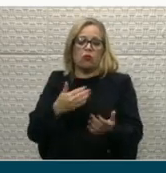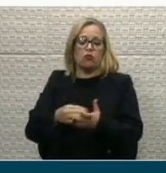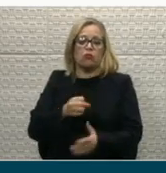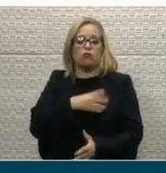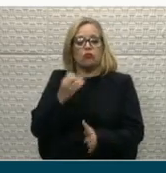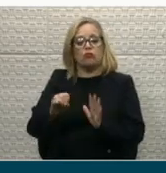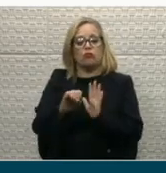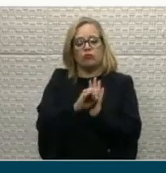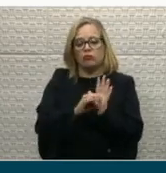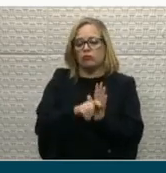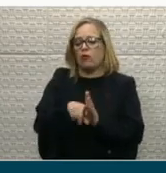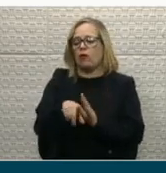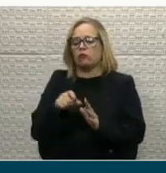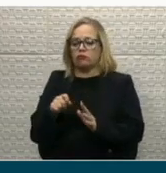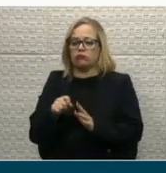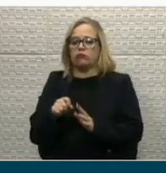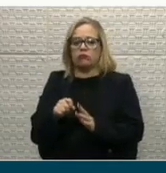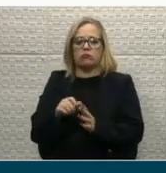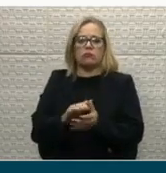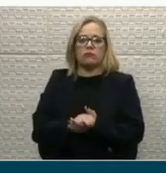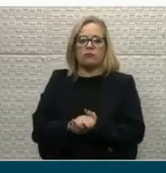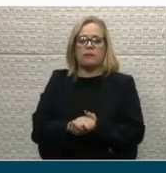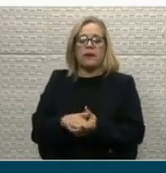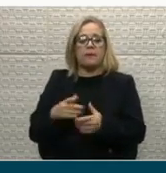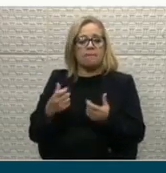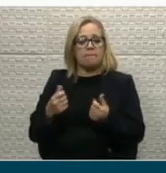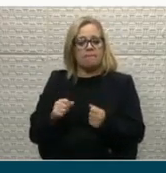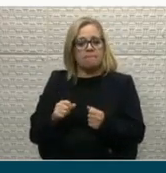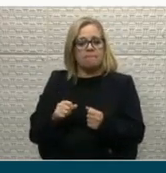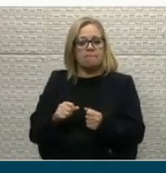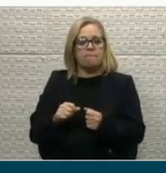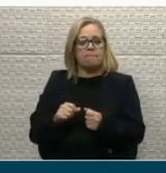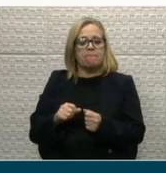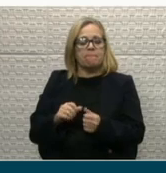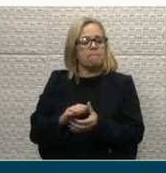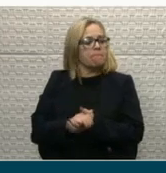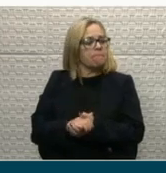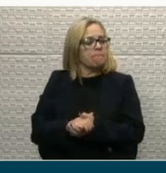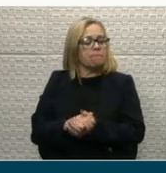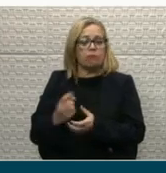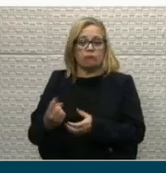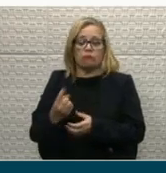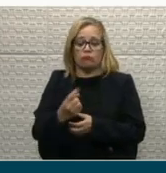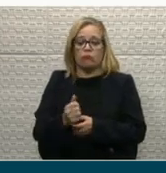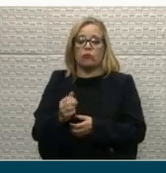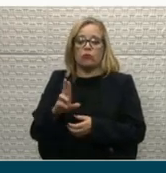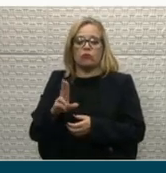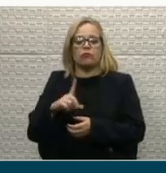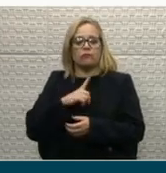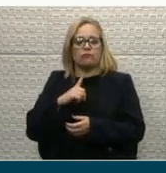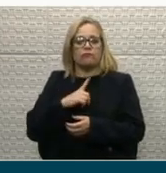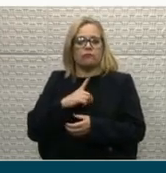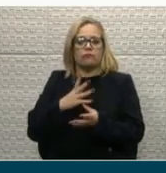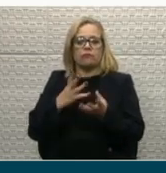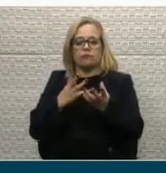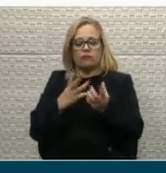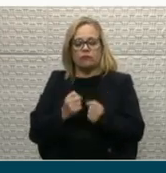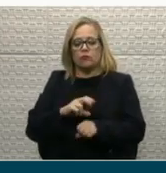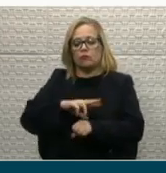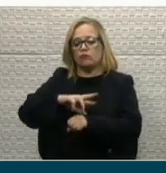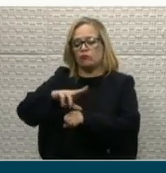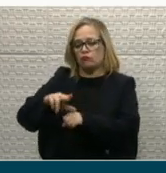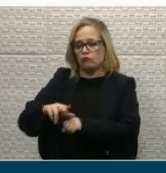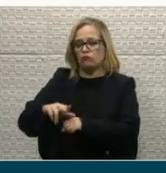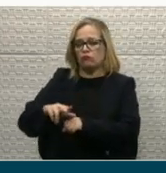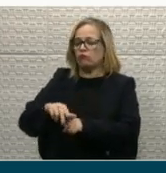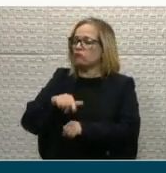identifico um desses autovetores. Mas eu preciso ter claro que cada autovalor vai admitir infinitos